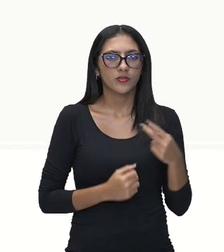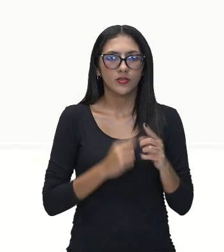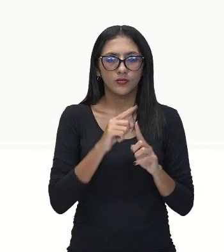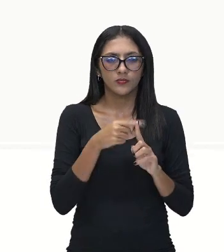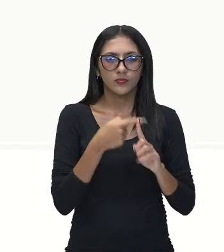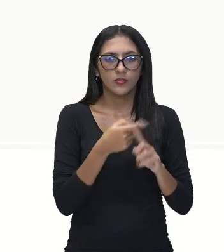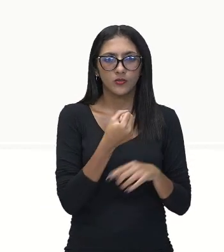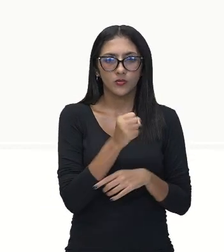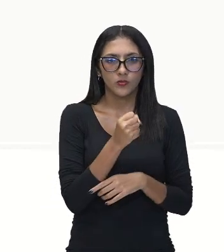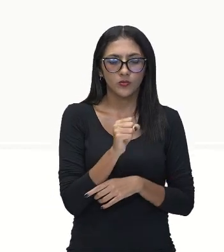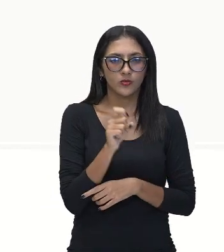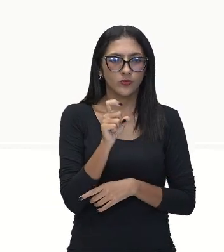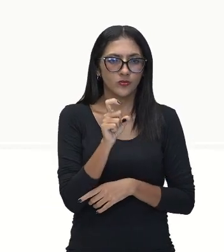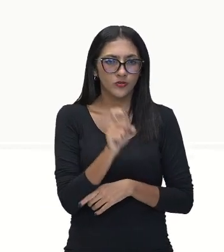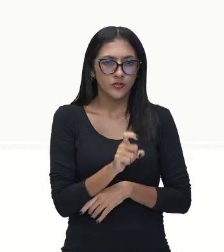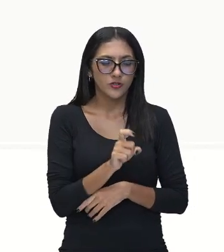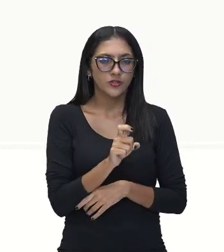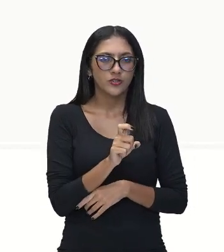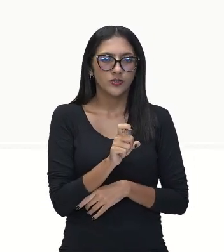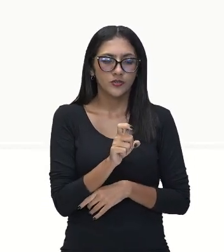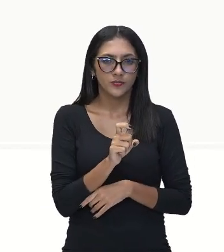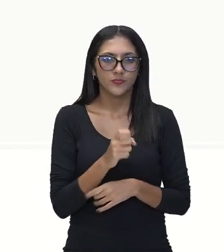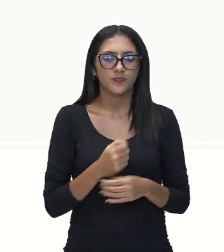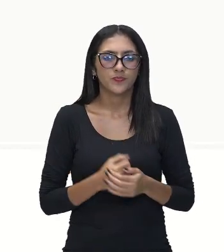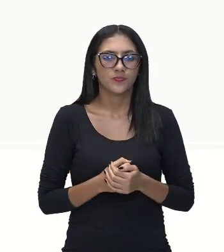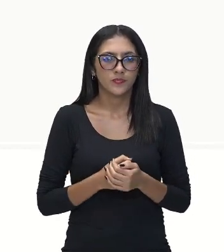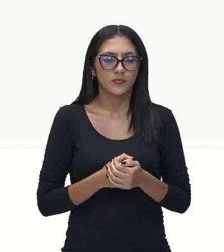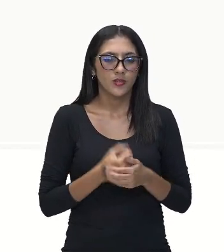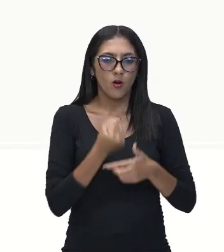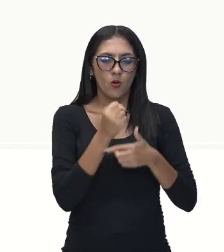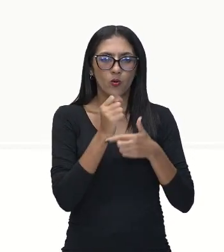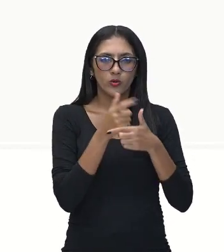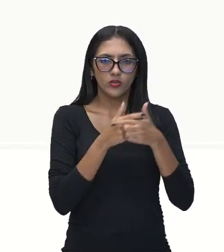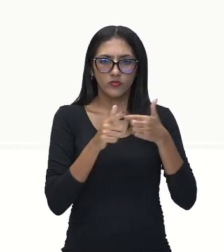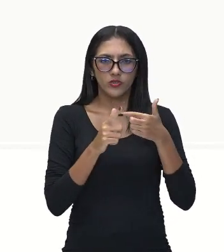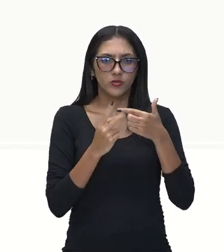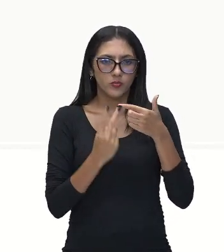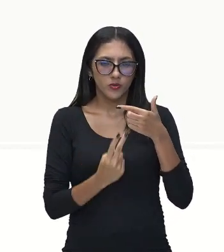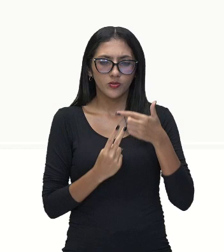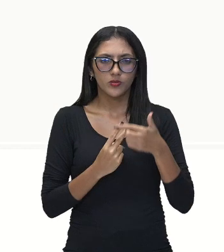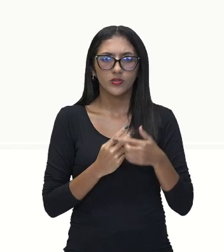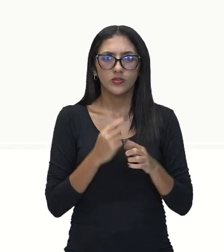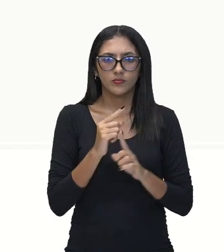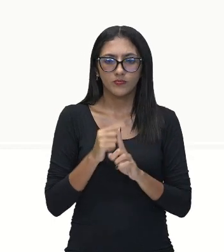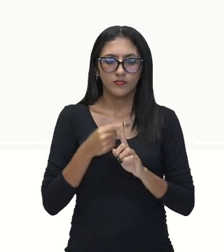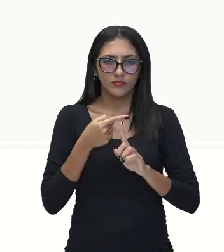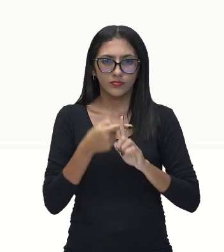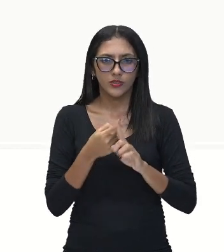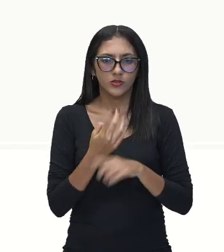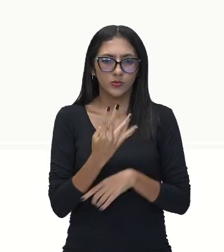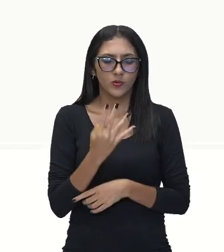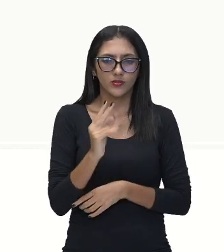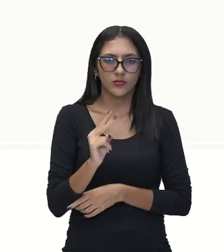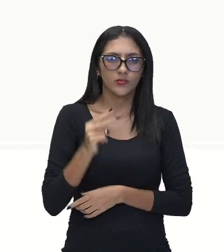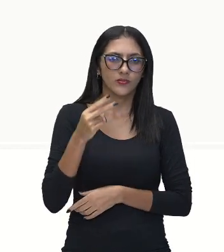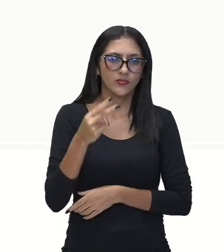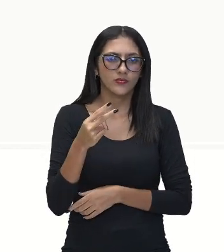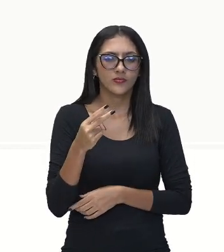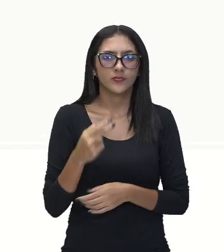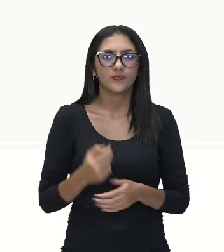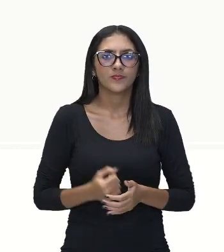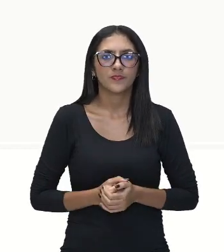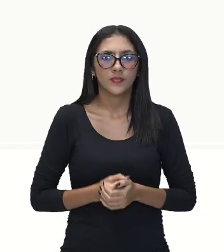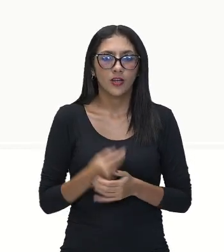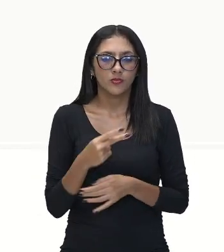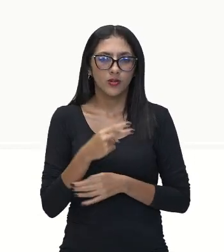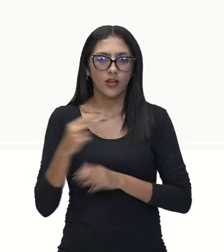8x o termo inde dependente a metade de 8 elevado ao quadrado então mais 4 elevado quadr não pode esquecer